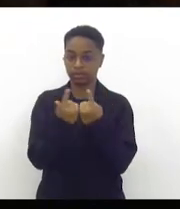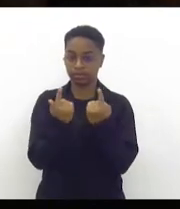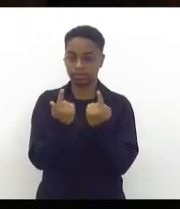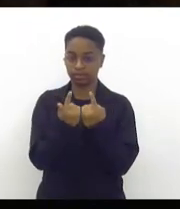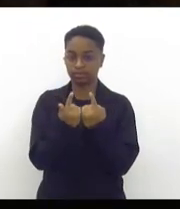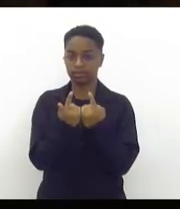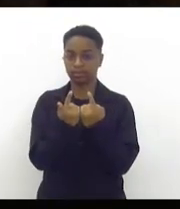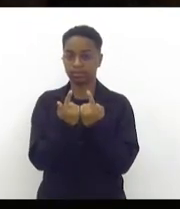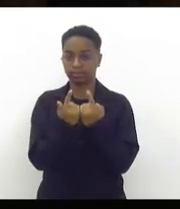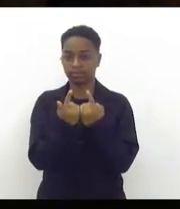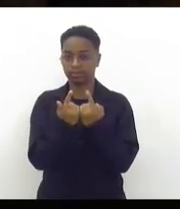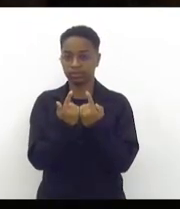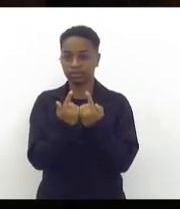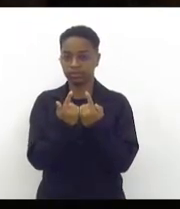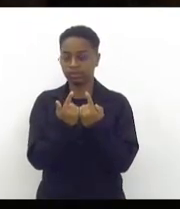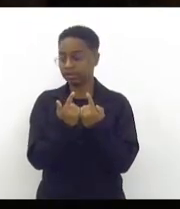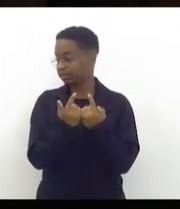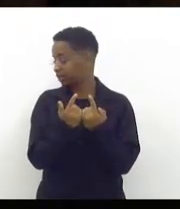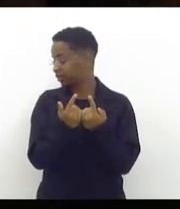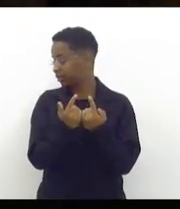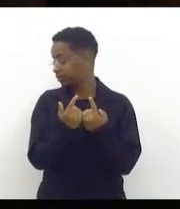Iguaçu,